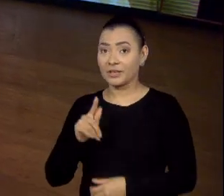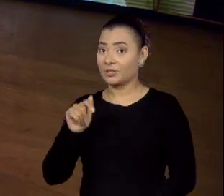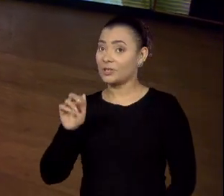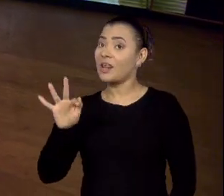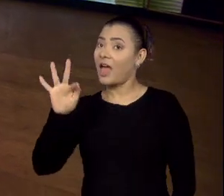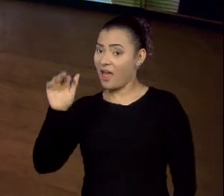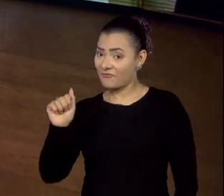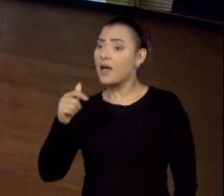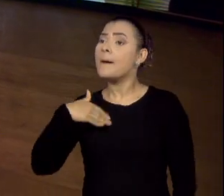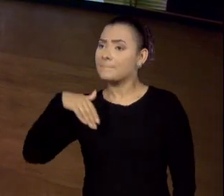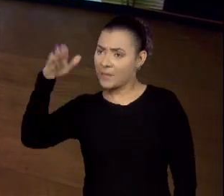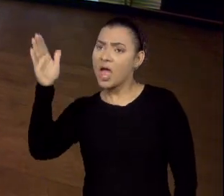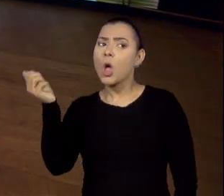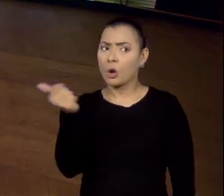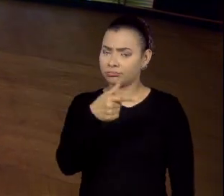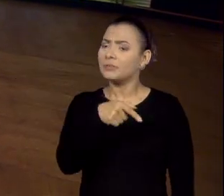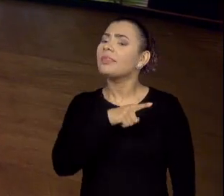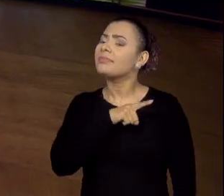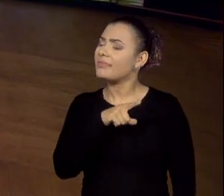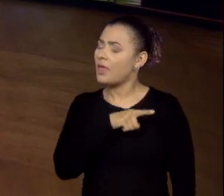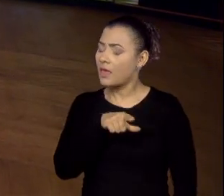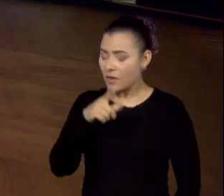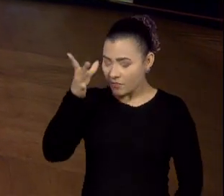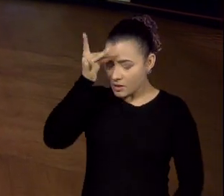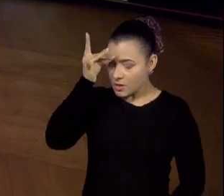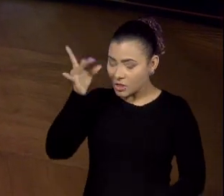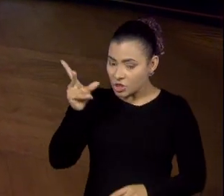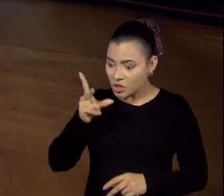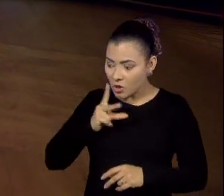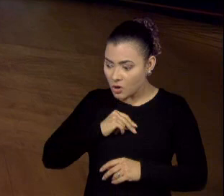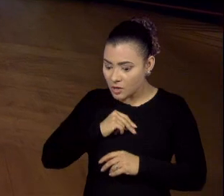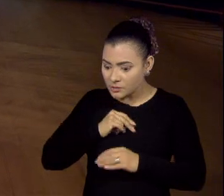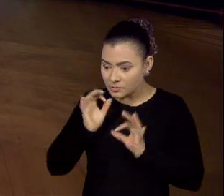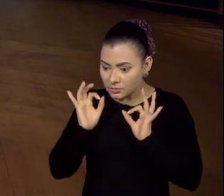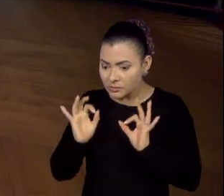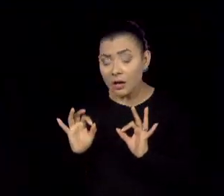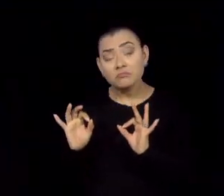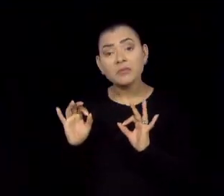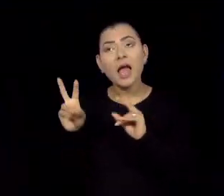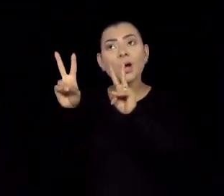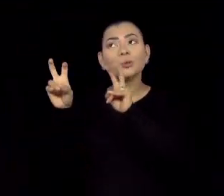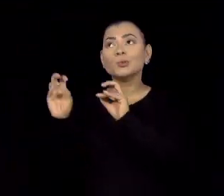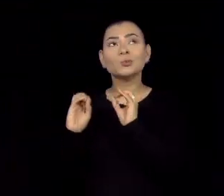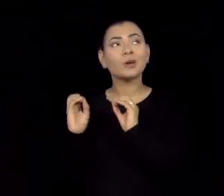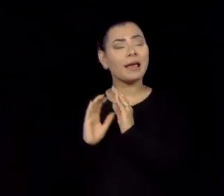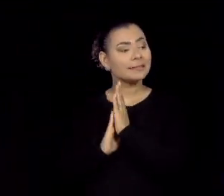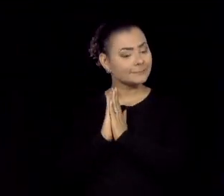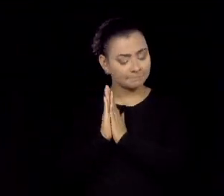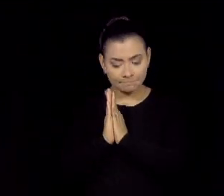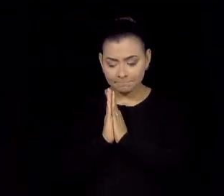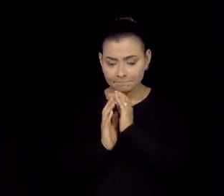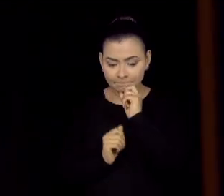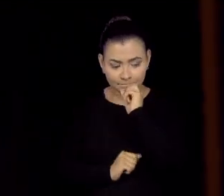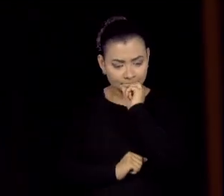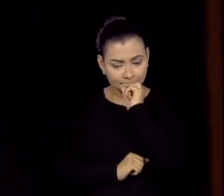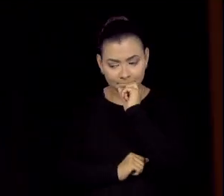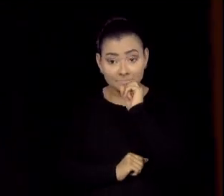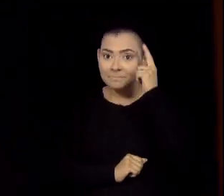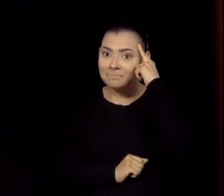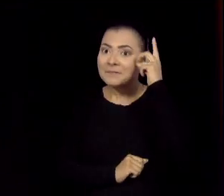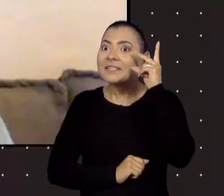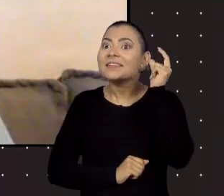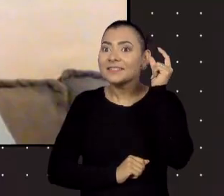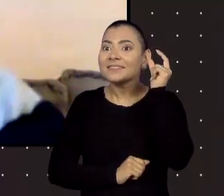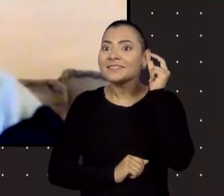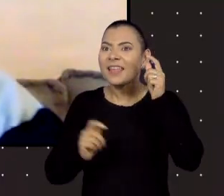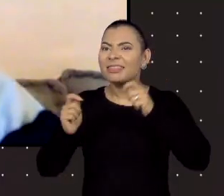maior do que essa. Fiquei com aquilo na cabeça. Naquele dia que eu não tive assunto, eu